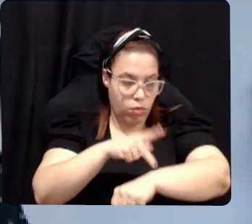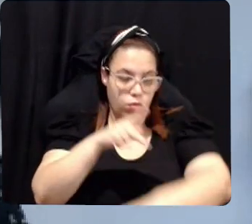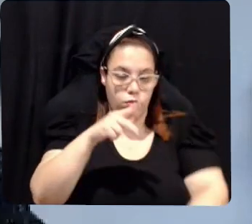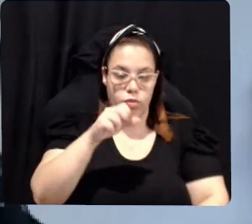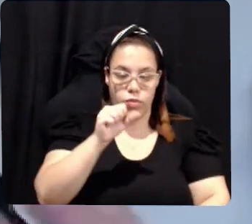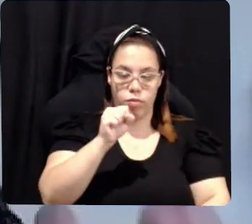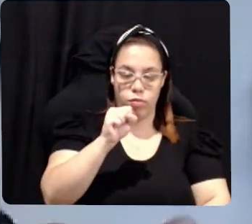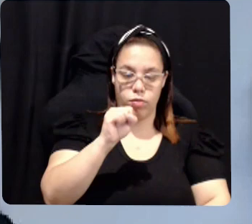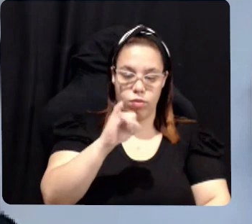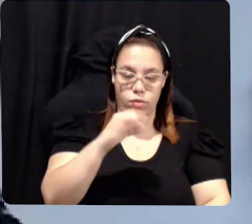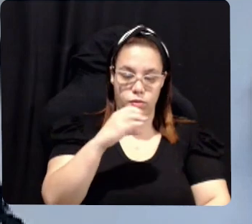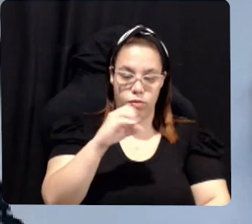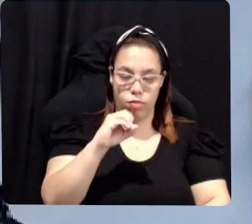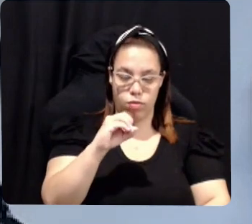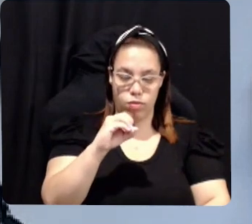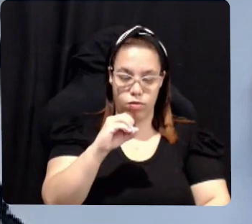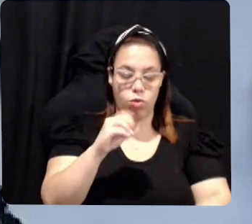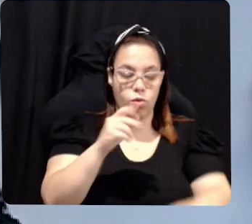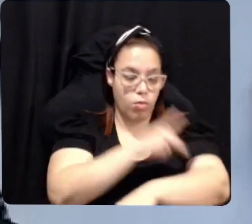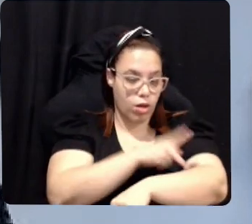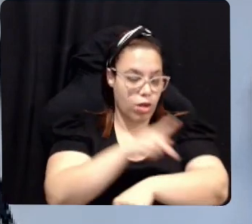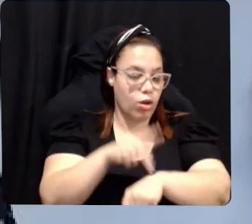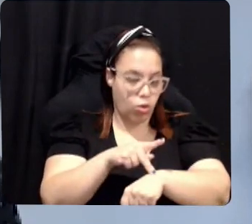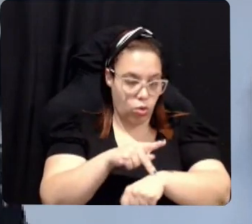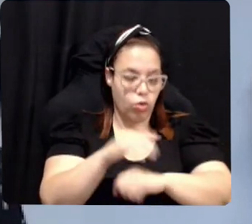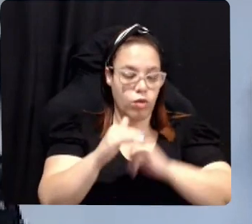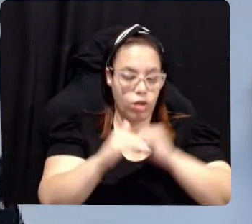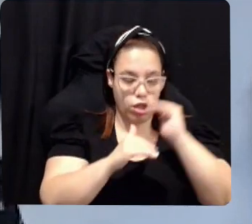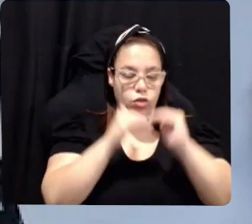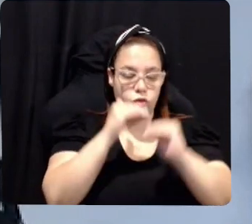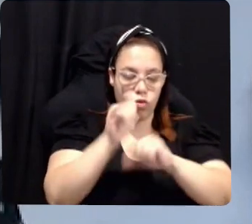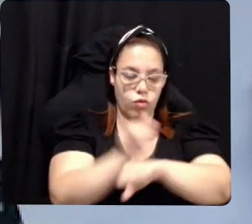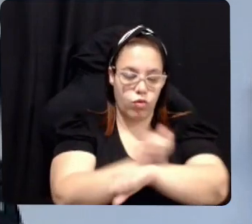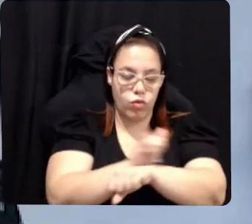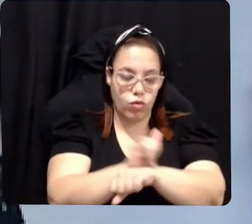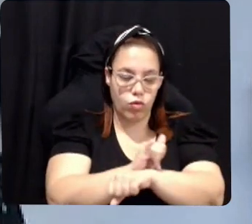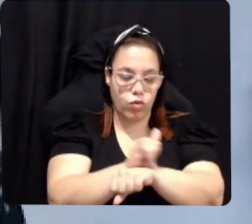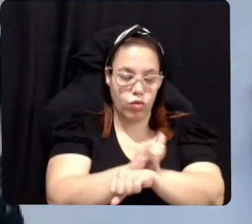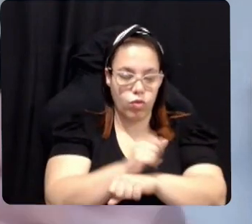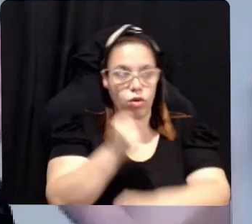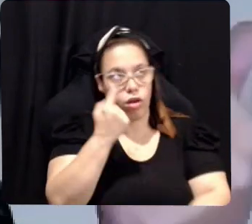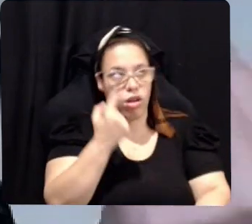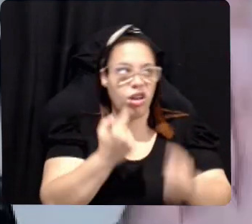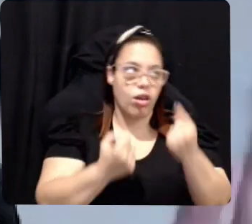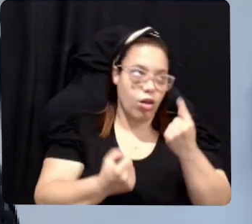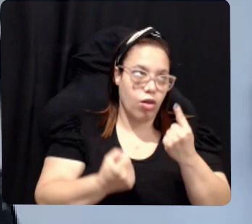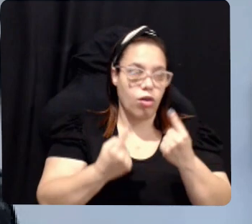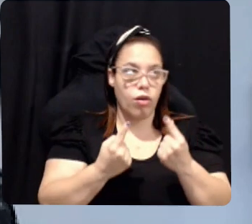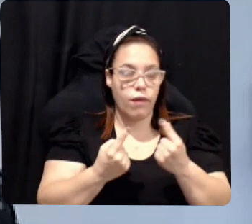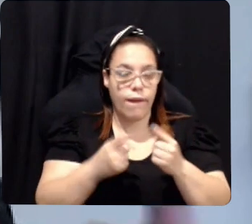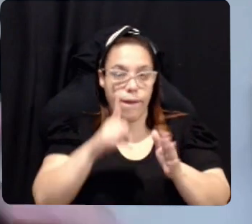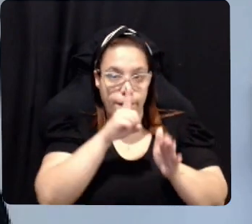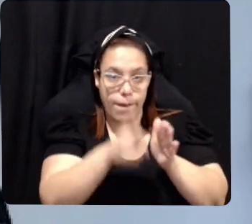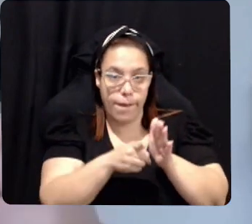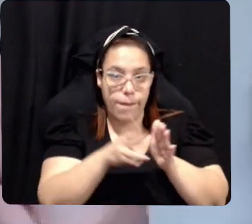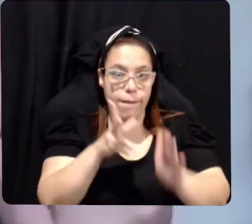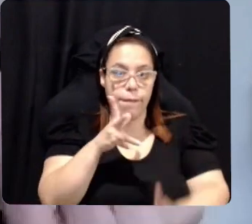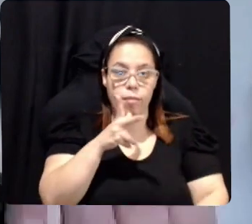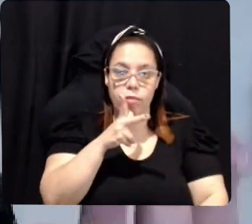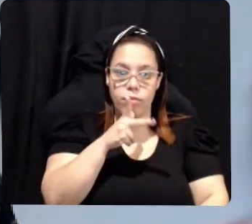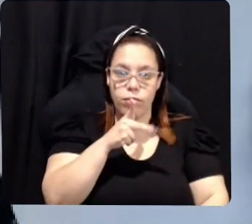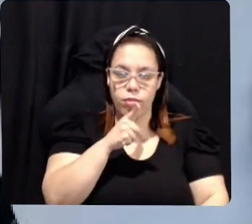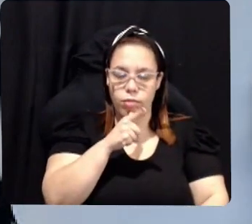psicopedagogo, que vai desenvolver essas estratégias pedagógicas e, em alguns casos, quando o